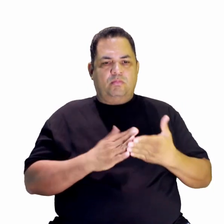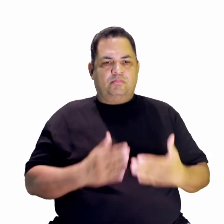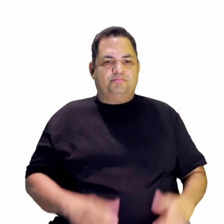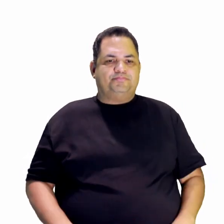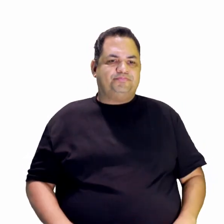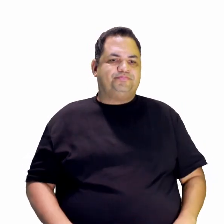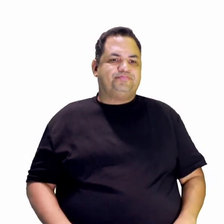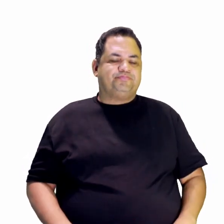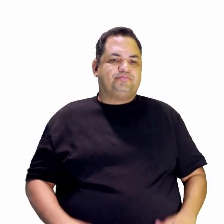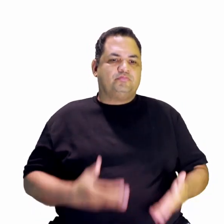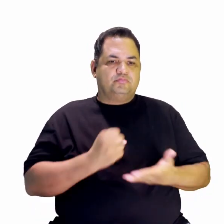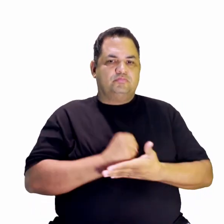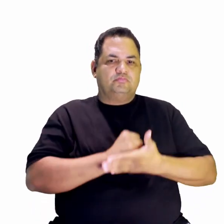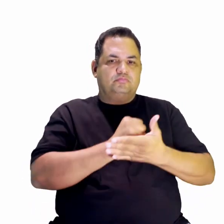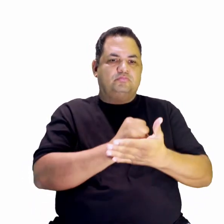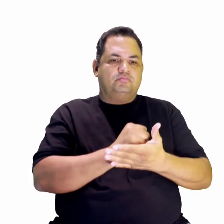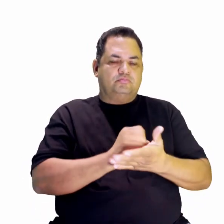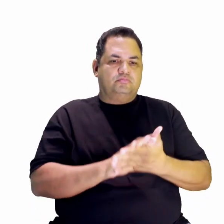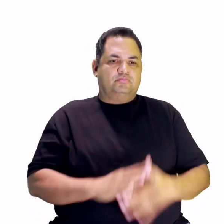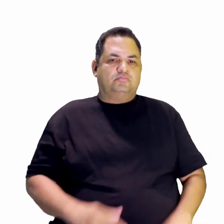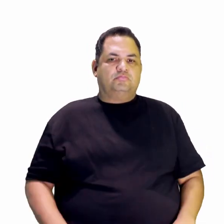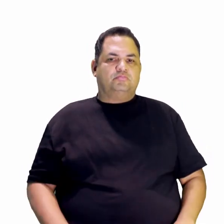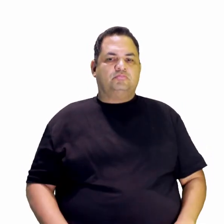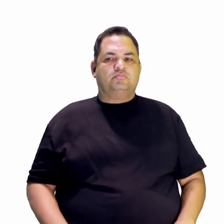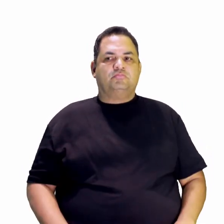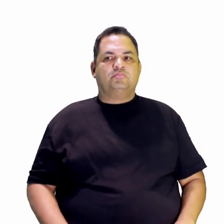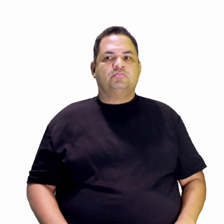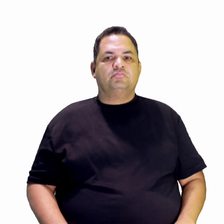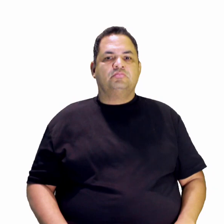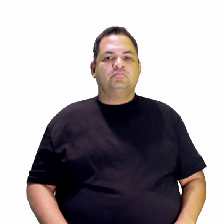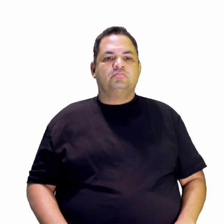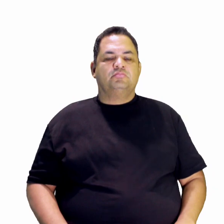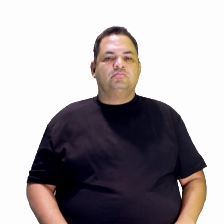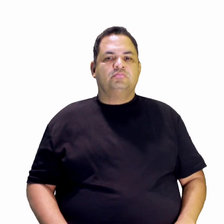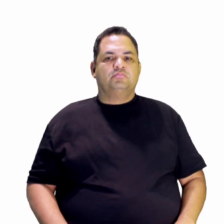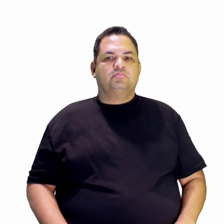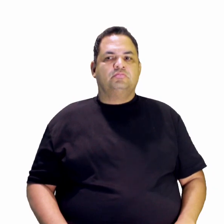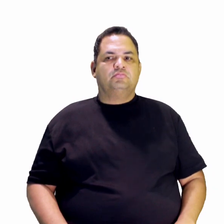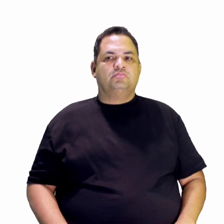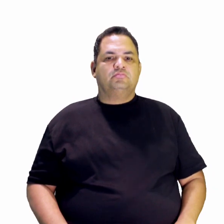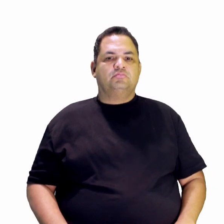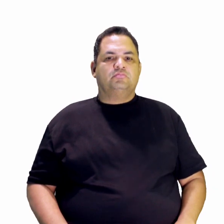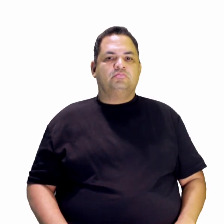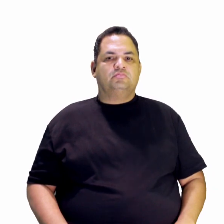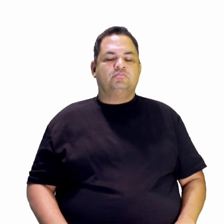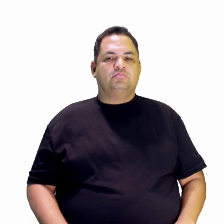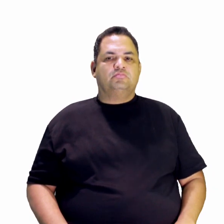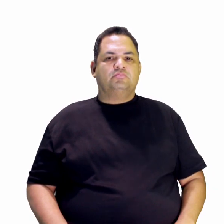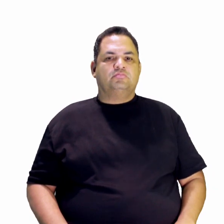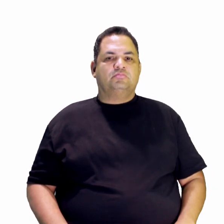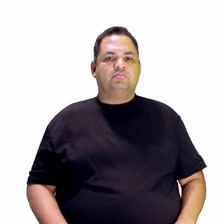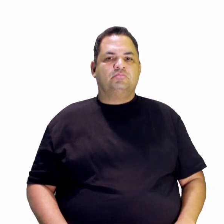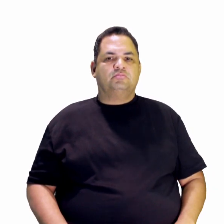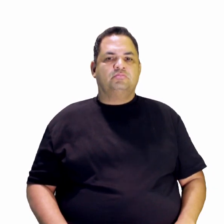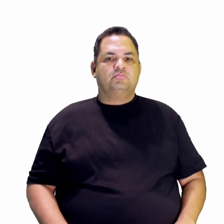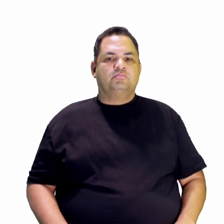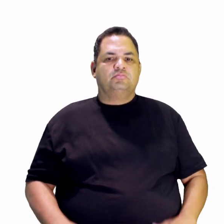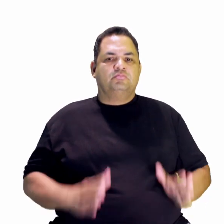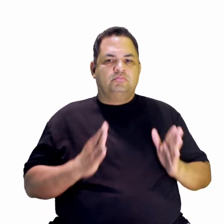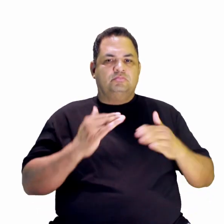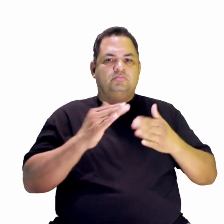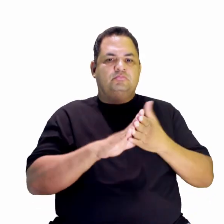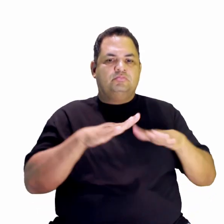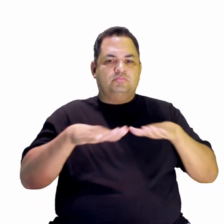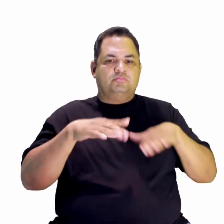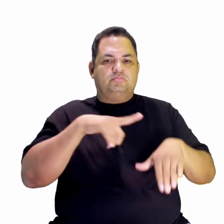está ali apoiando, né? Só uma parte do peso. Num plano inclinado, por exemplo. O bloco em movimento, você